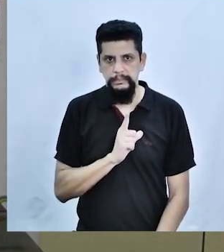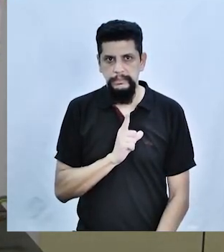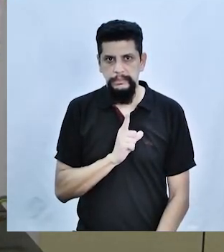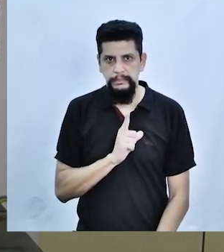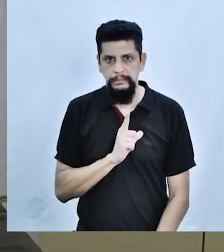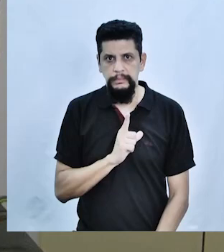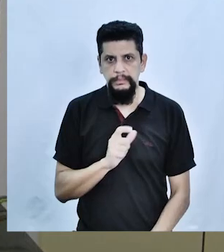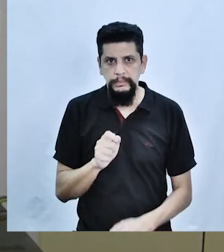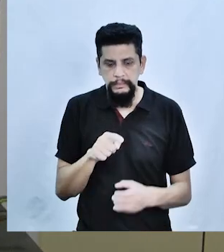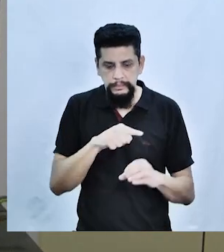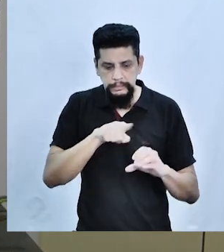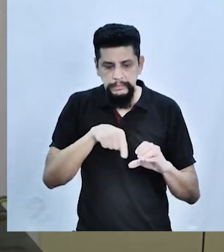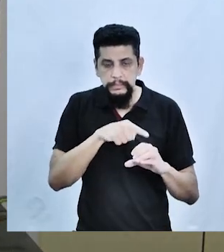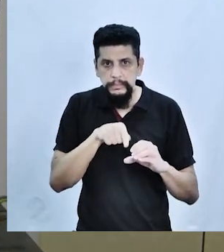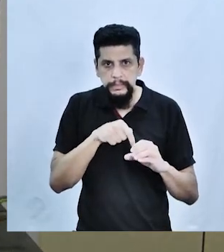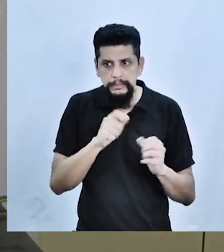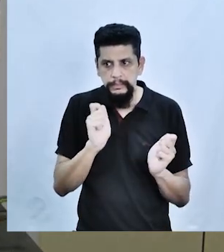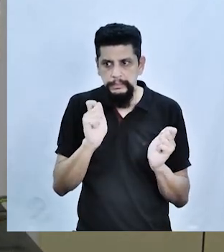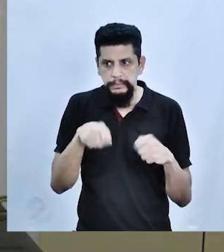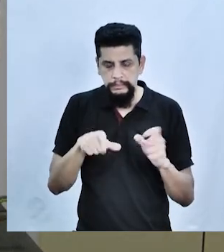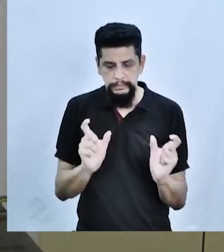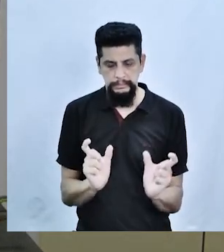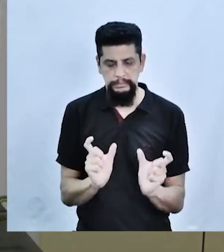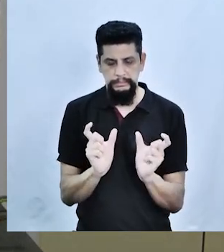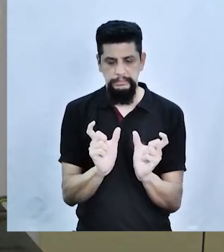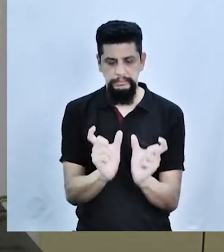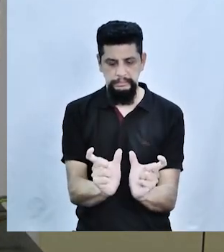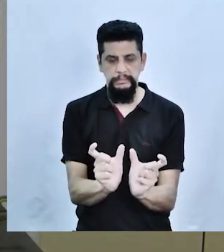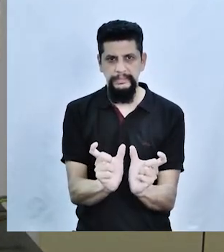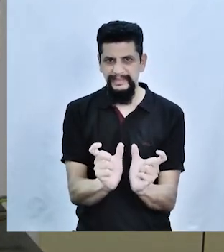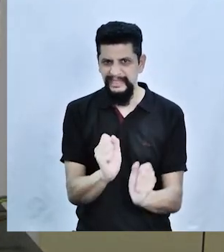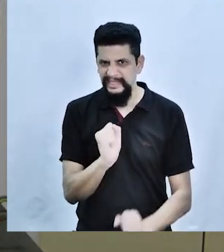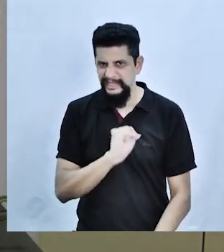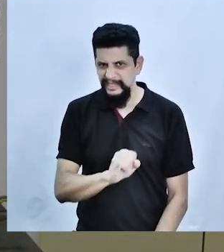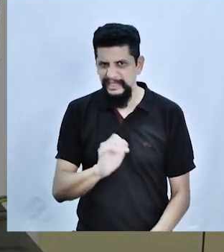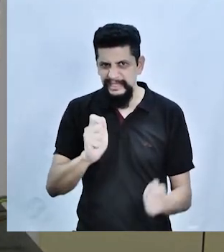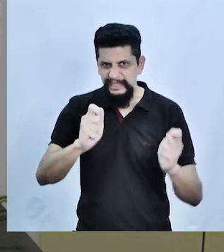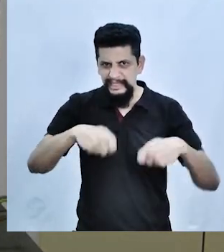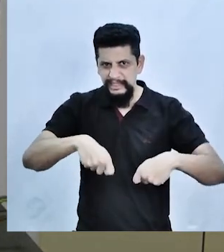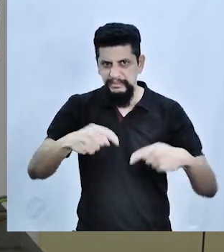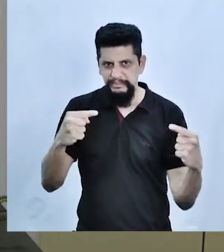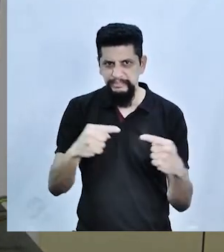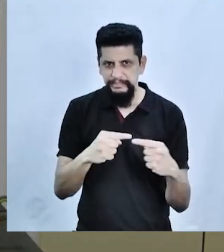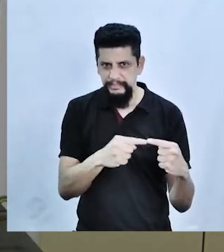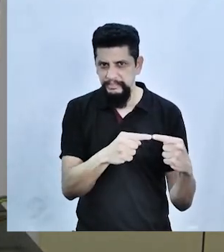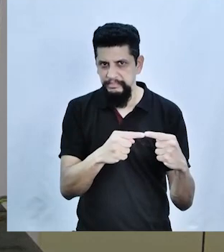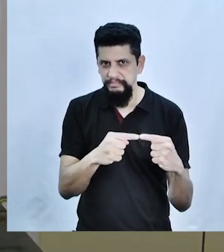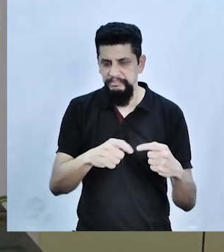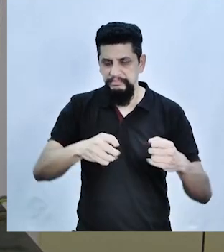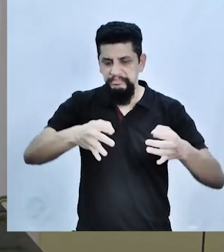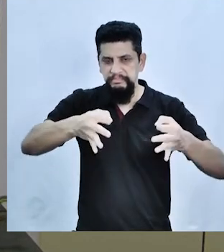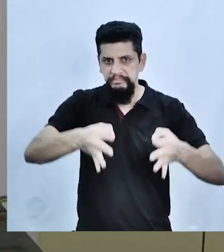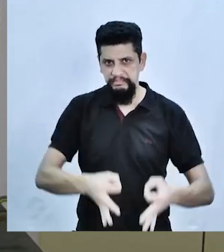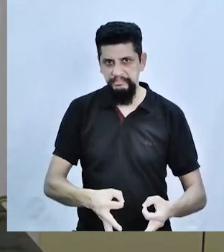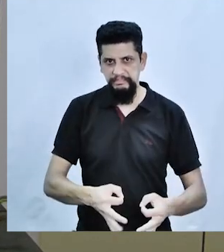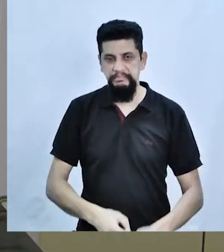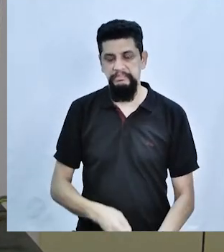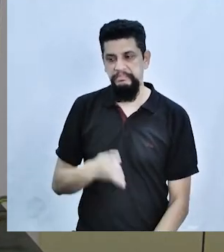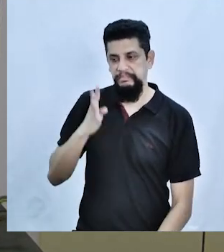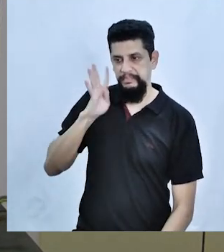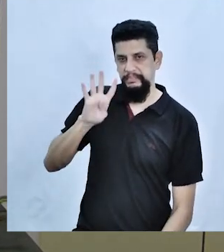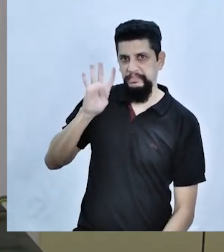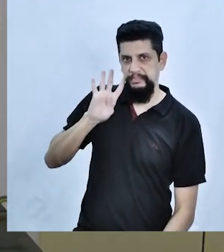eu tô achando que ele pode ser o lugar dessa peça. Ah, será que deu certo ali? Ah, encaixou, professora,